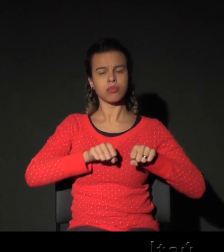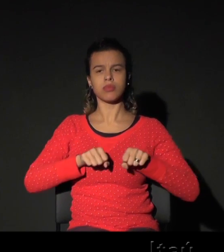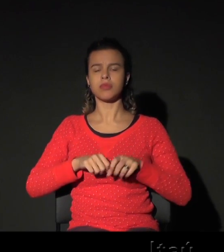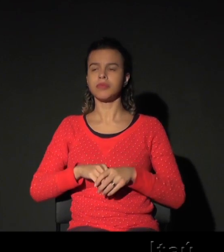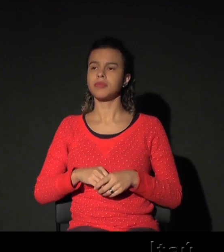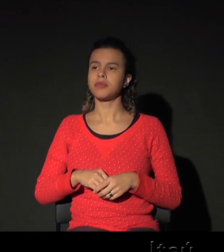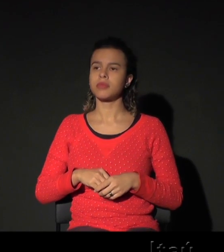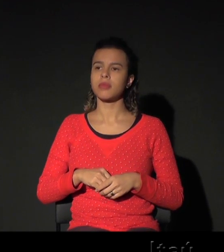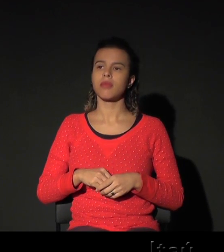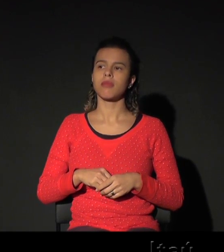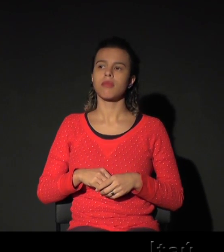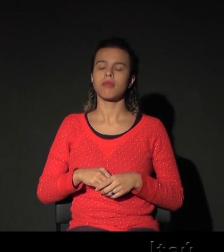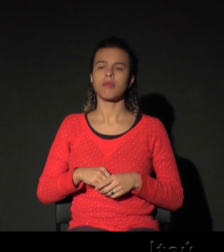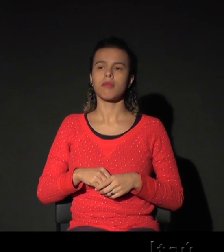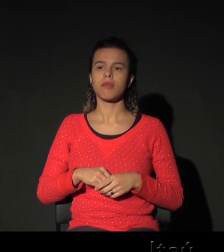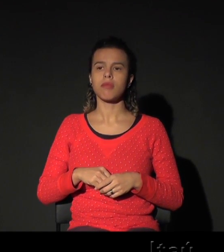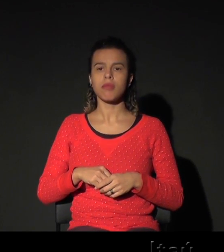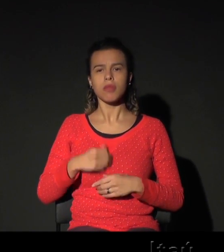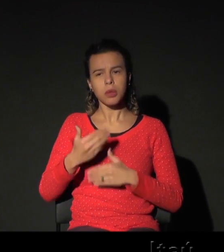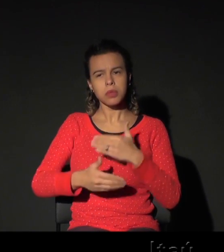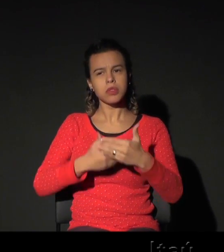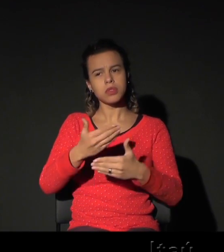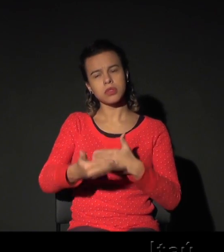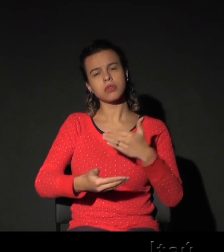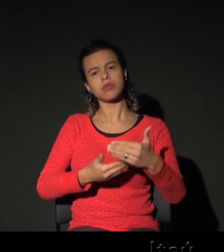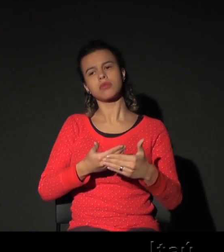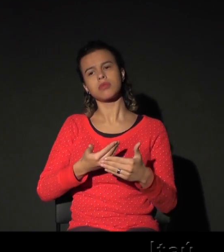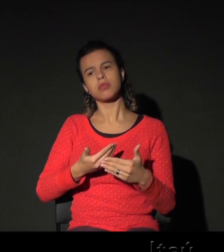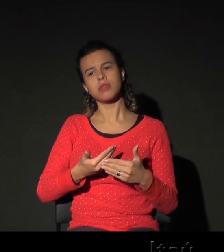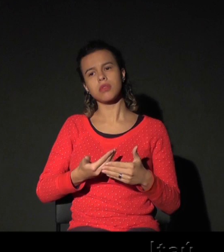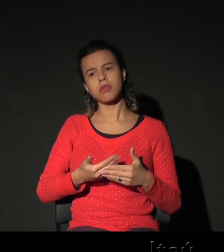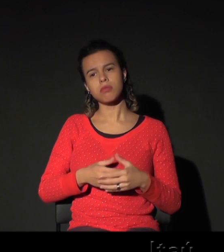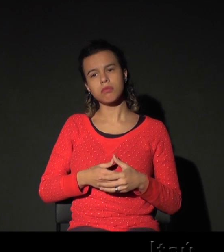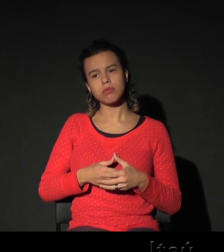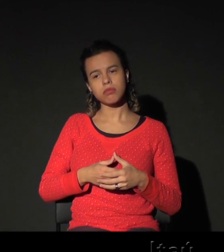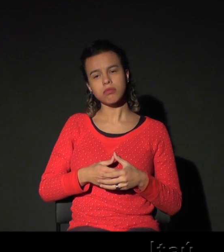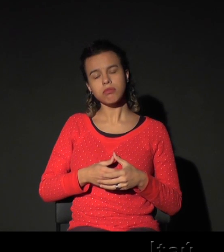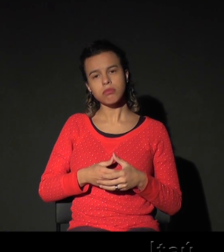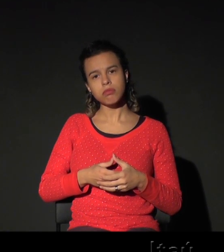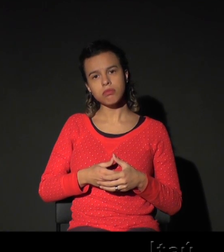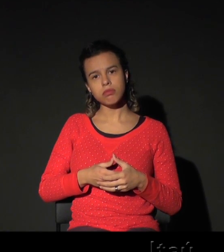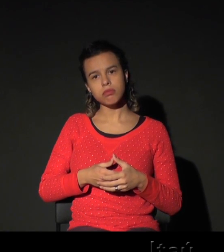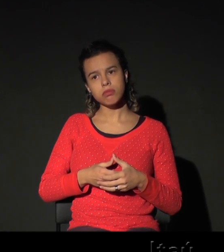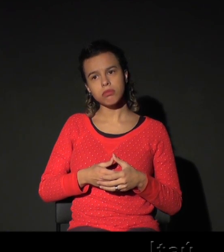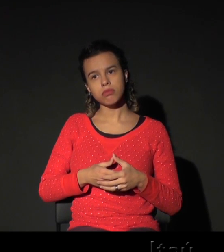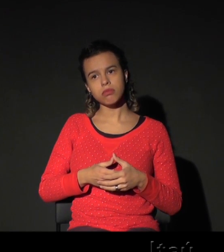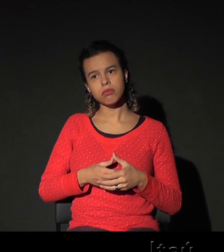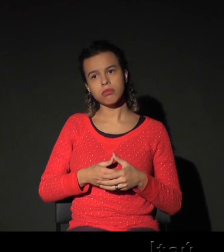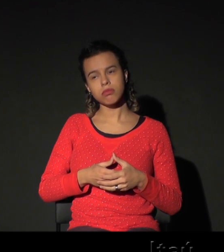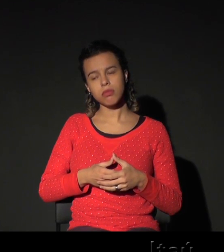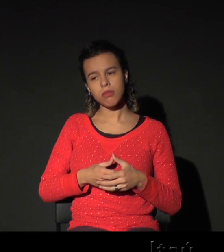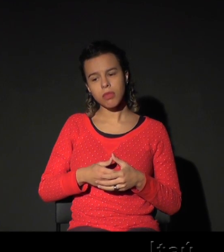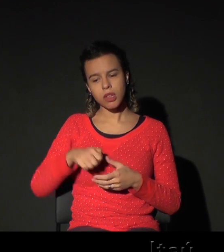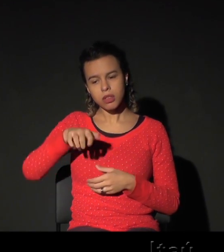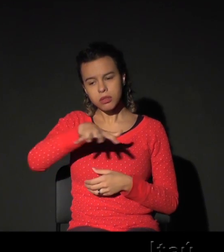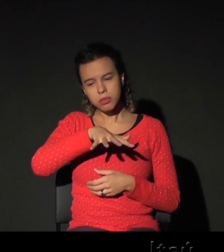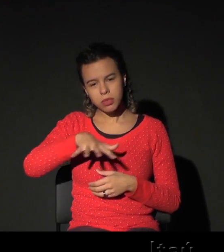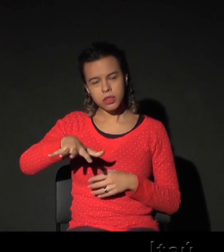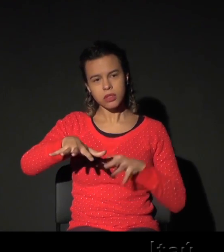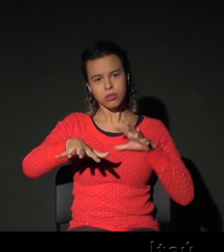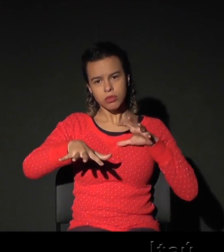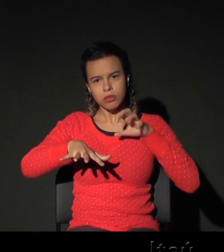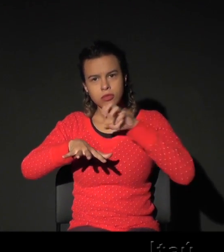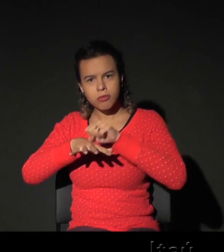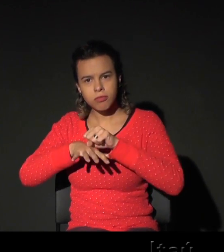espaço e nós estamos nesse processo de de ocupar o espaço